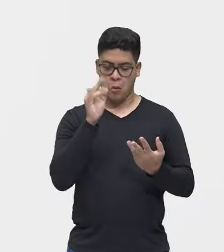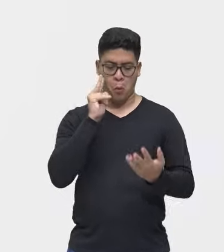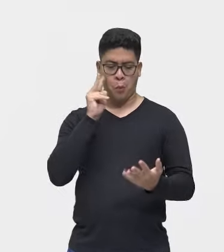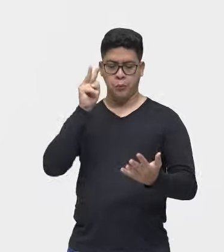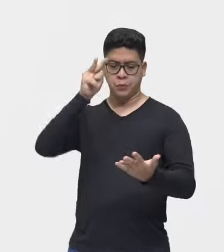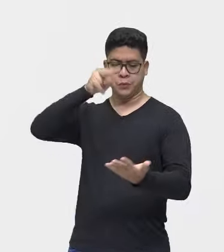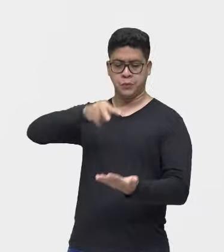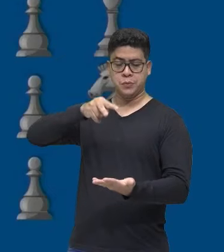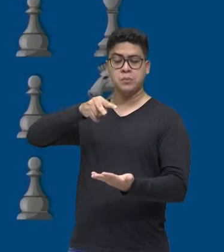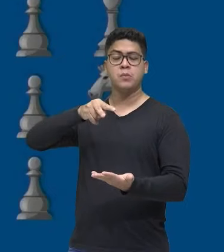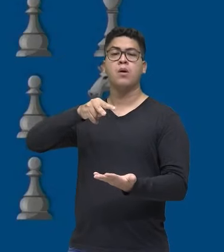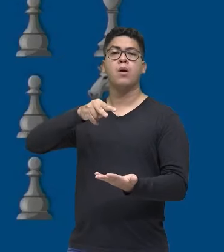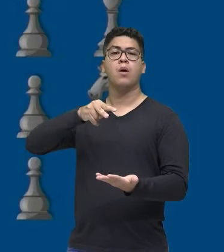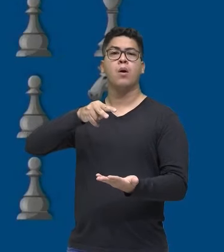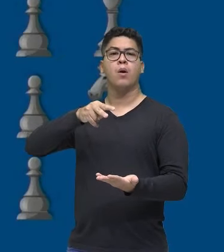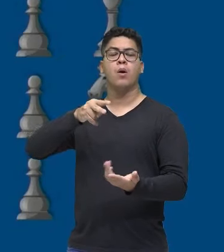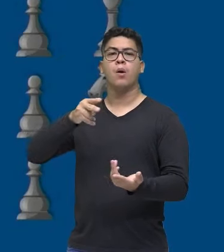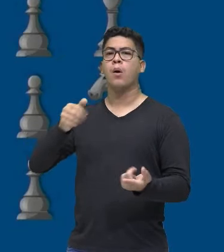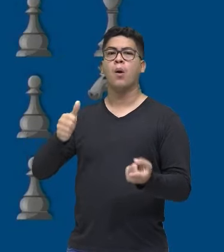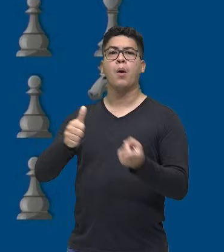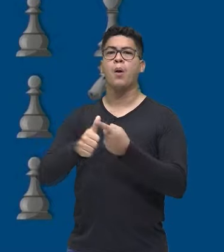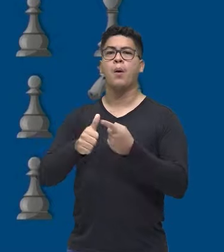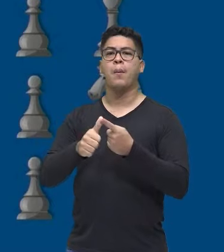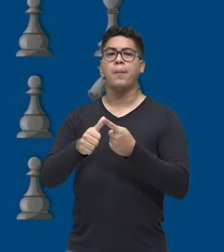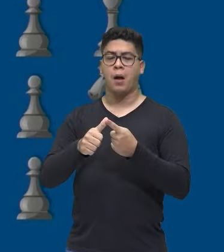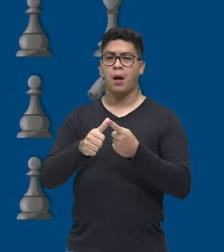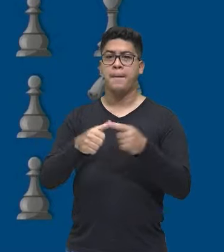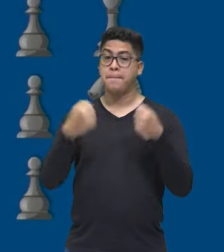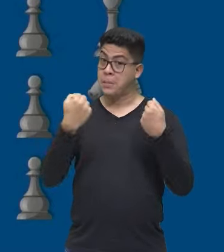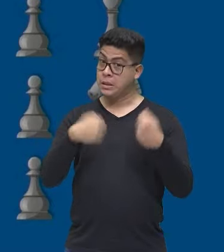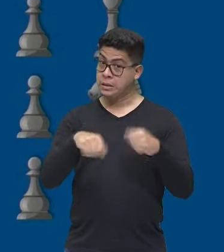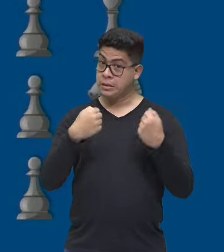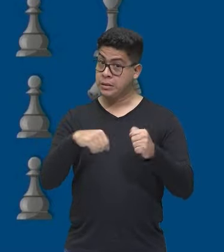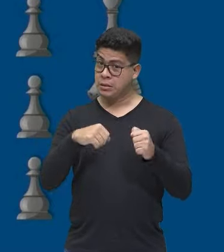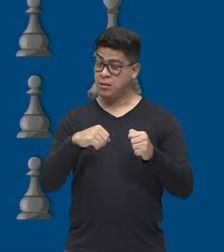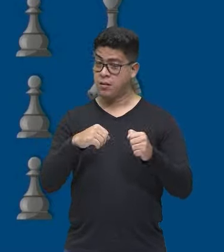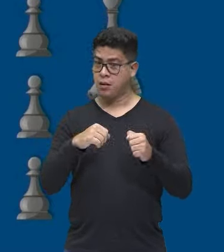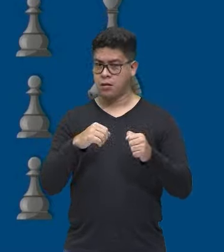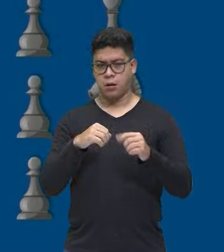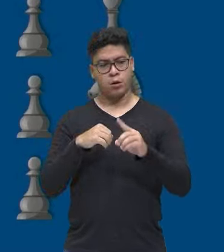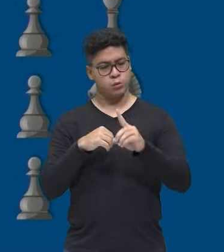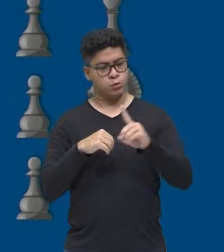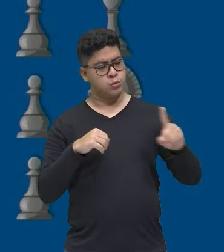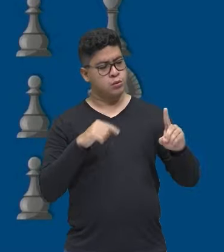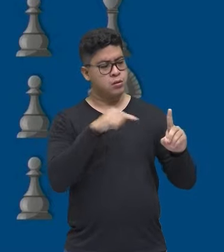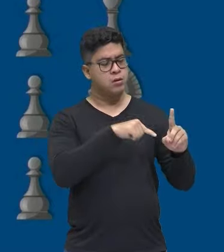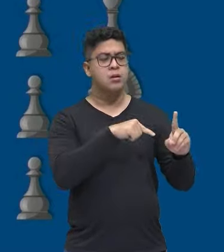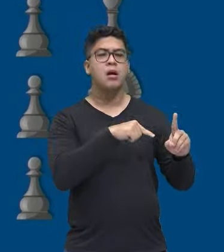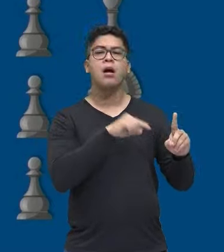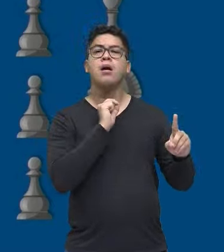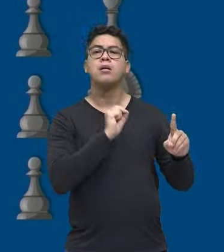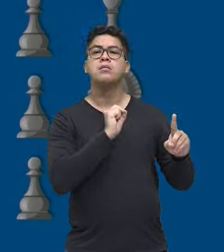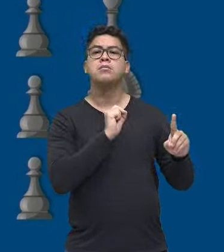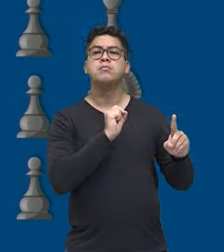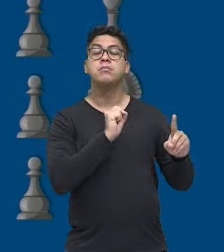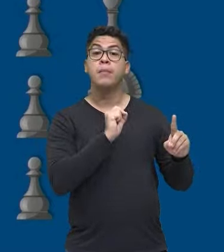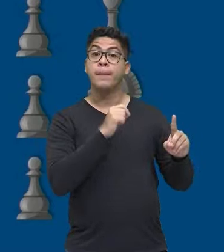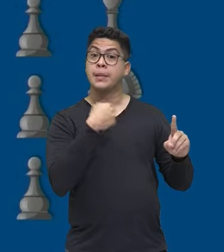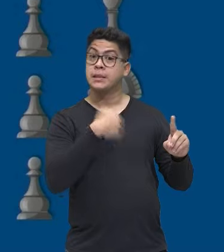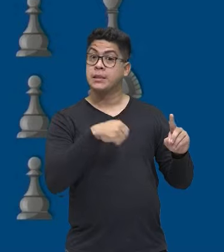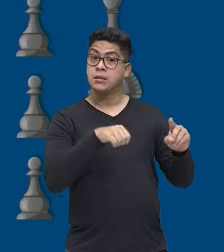tabuleiro, a primeira casa à direita de vocês tem que ser uma casa branca, tá bom? E aí você já sabe que